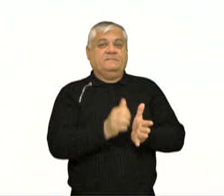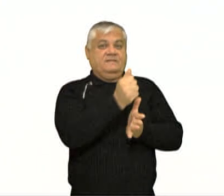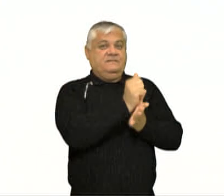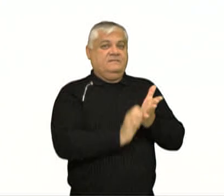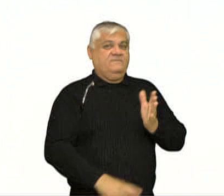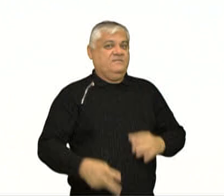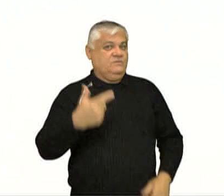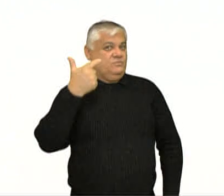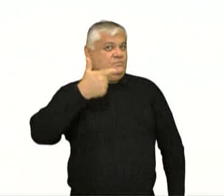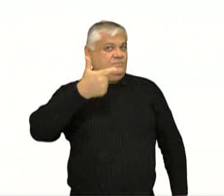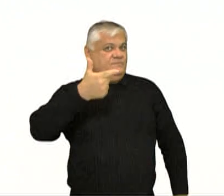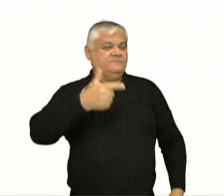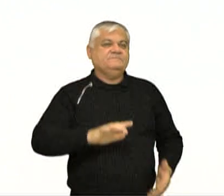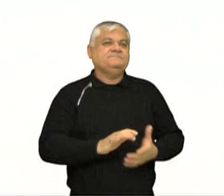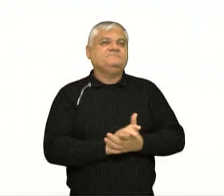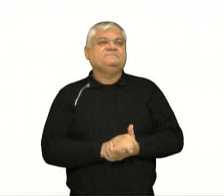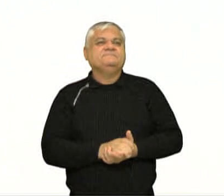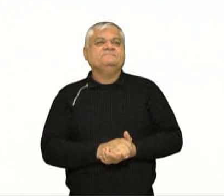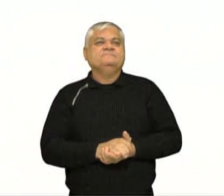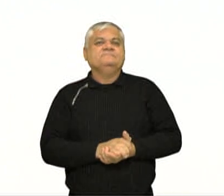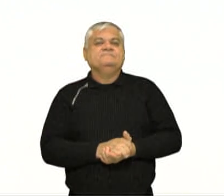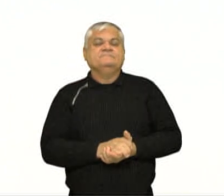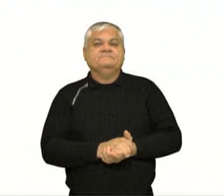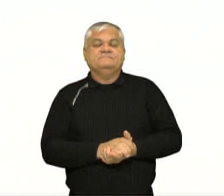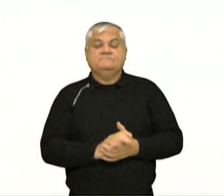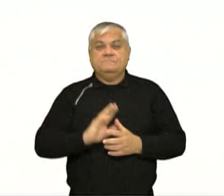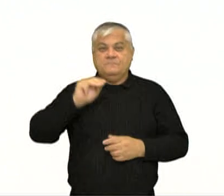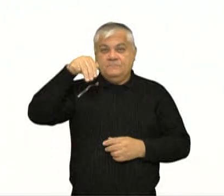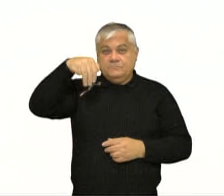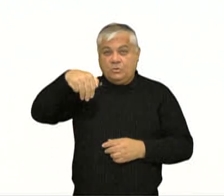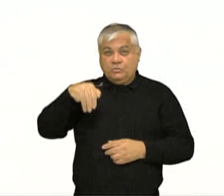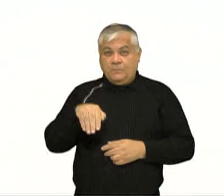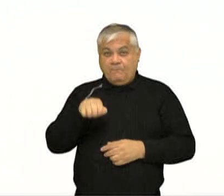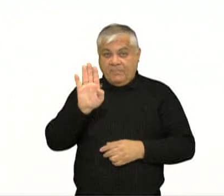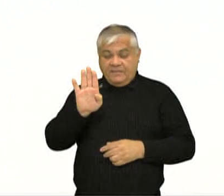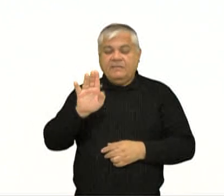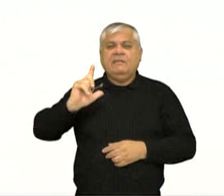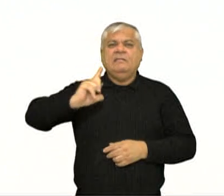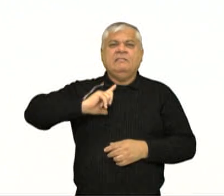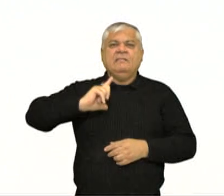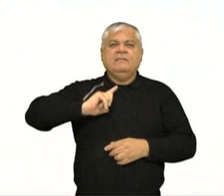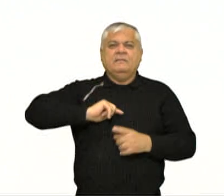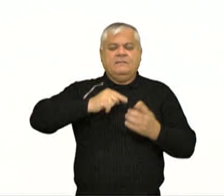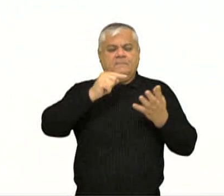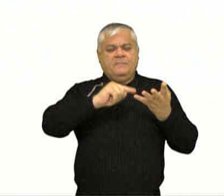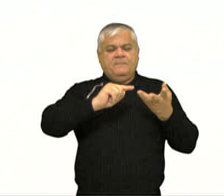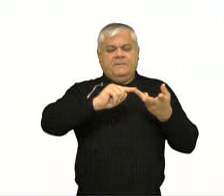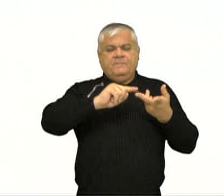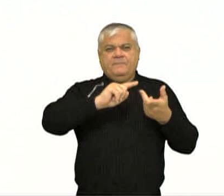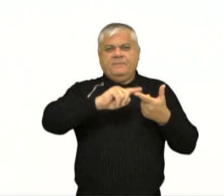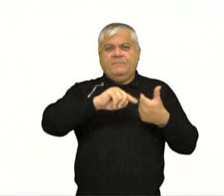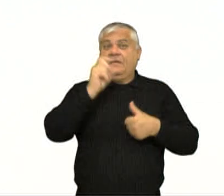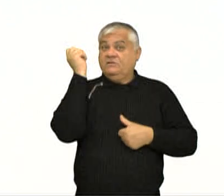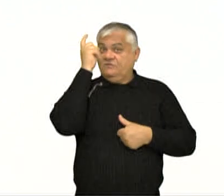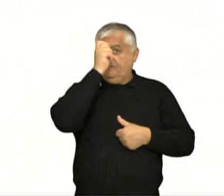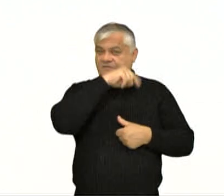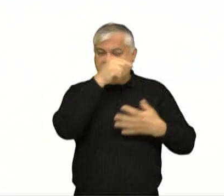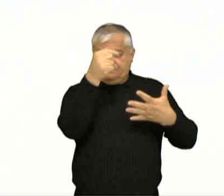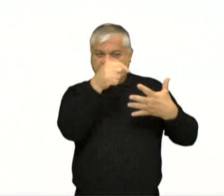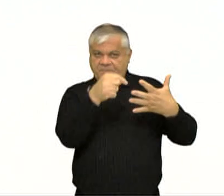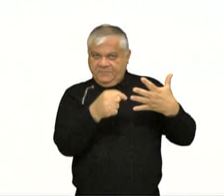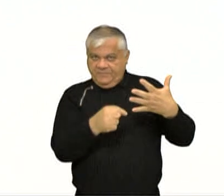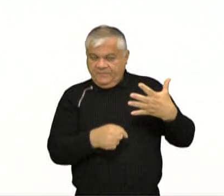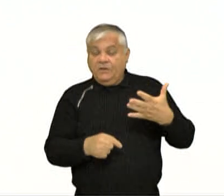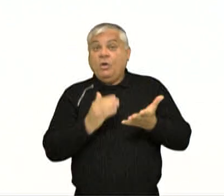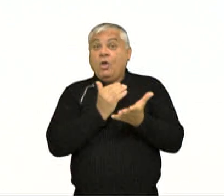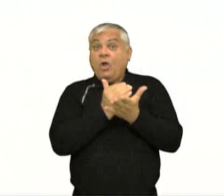Segunda atividade nossa, então. No mountain bike, existem vários níveis de dificuldades. Pode começar em estações de terras